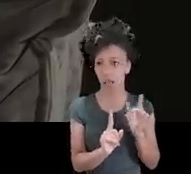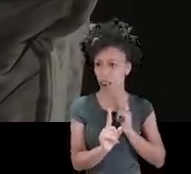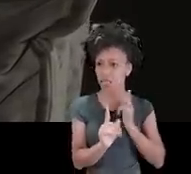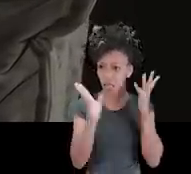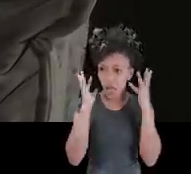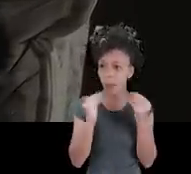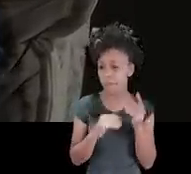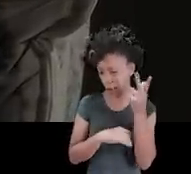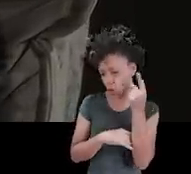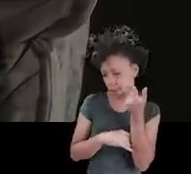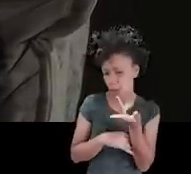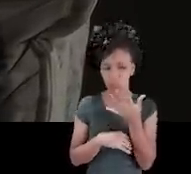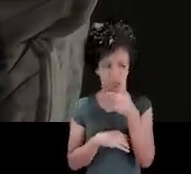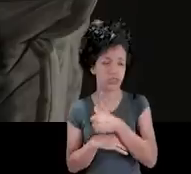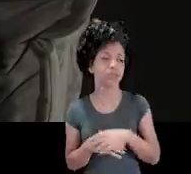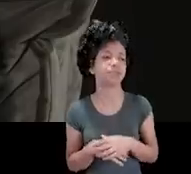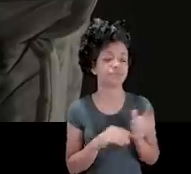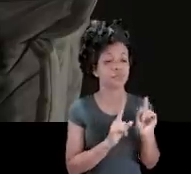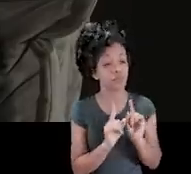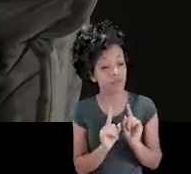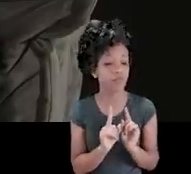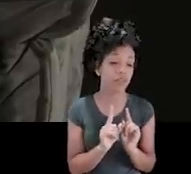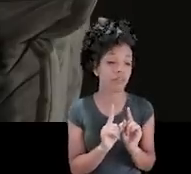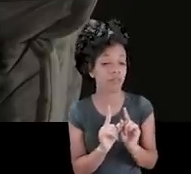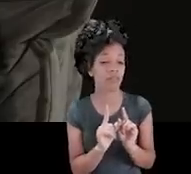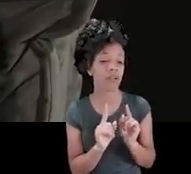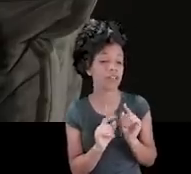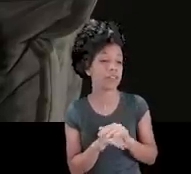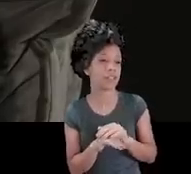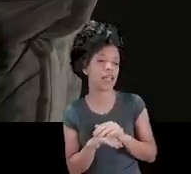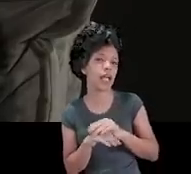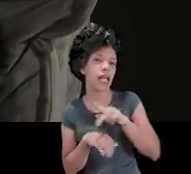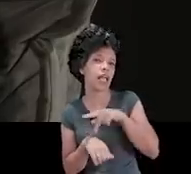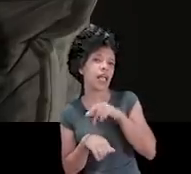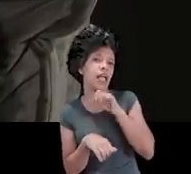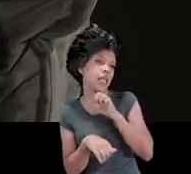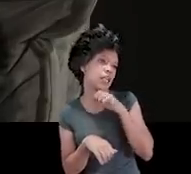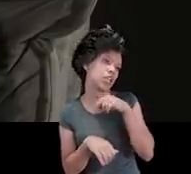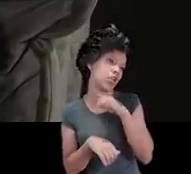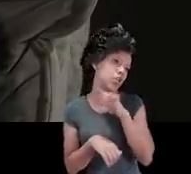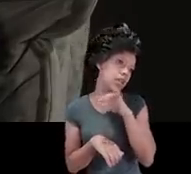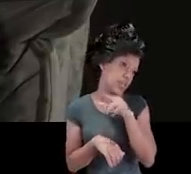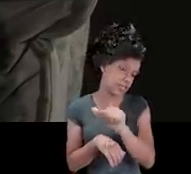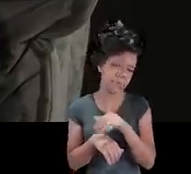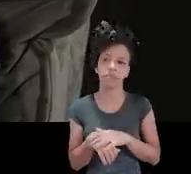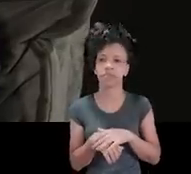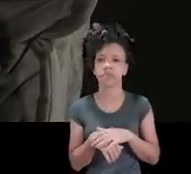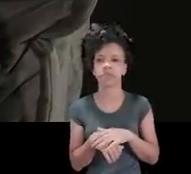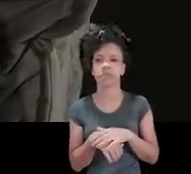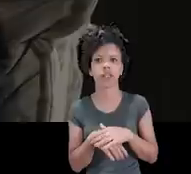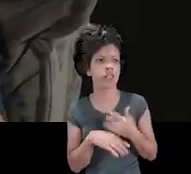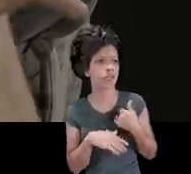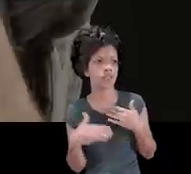cabelo bonito, normal. É, e ela foi pro... A gente tava na Indonésia. E aí eu estava na Indonésia e